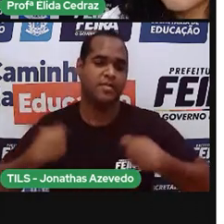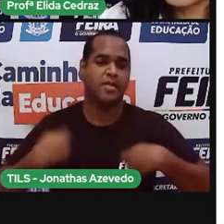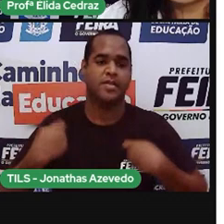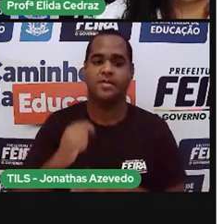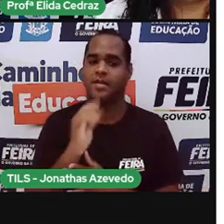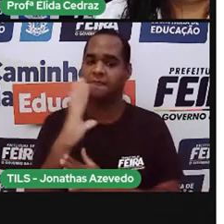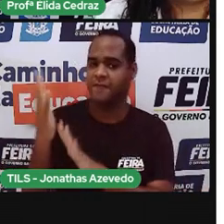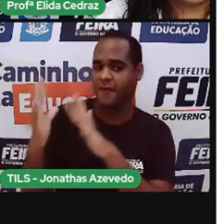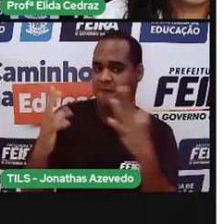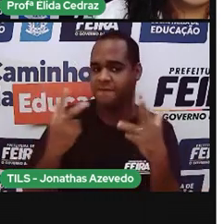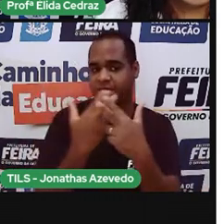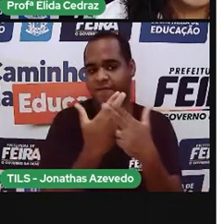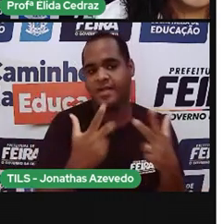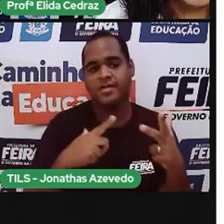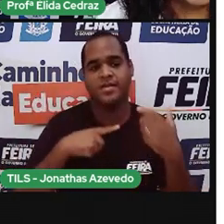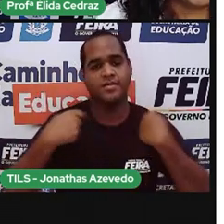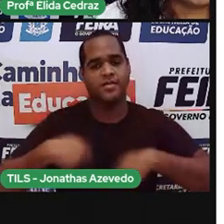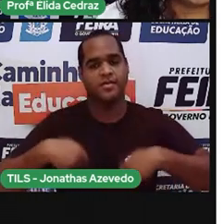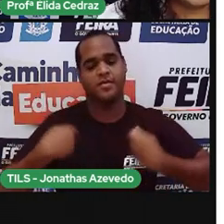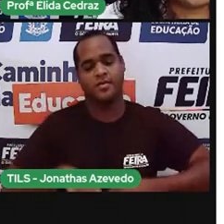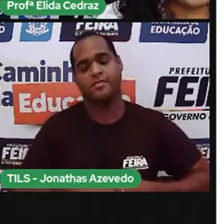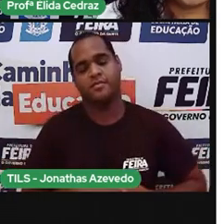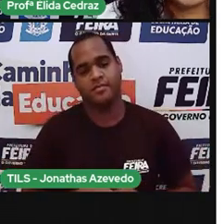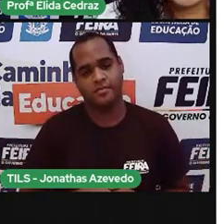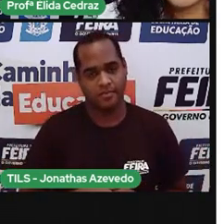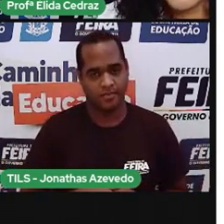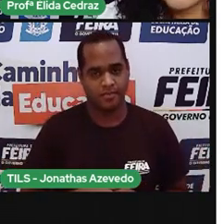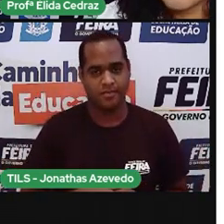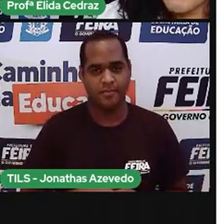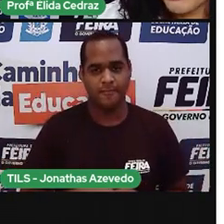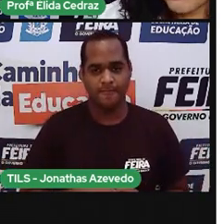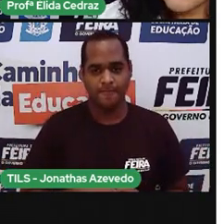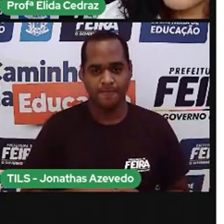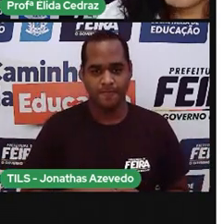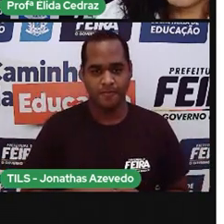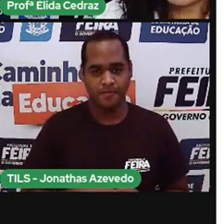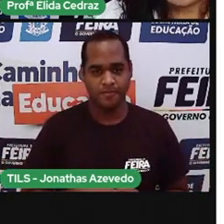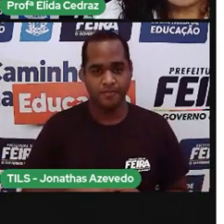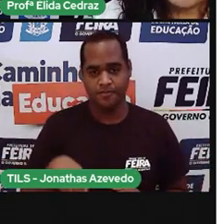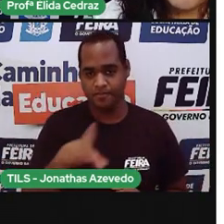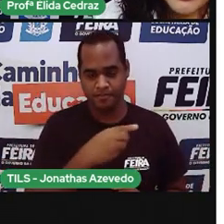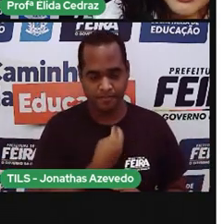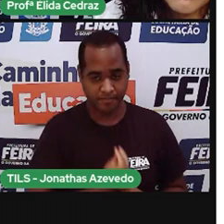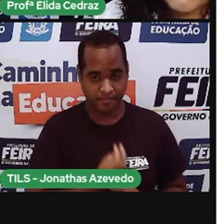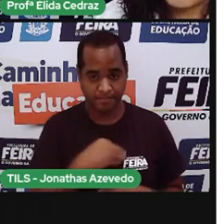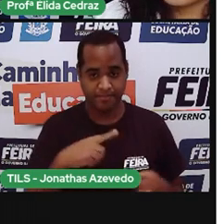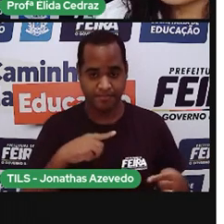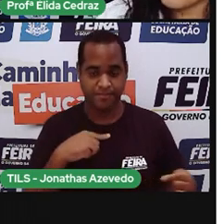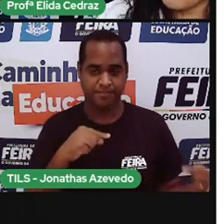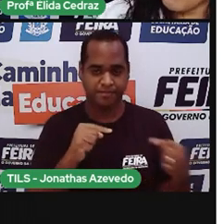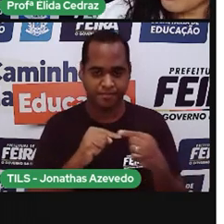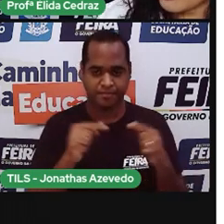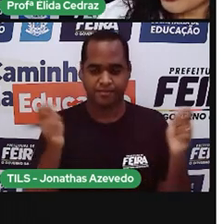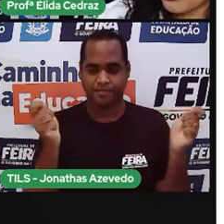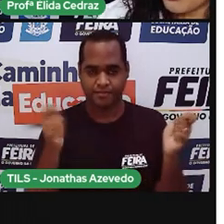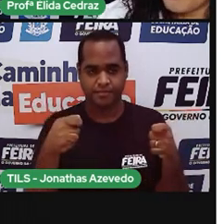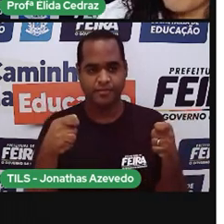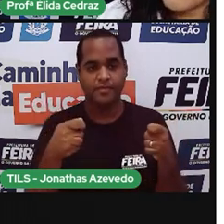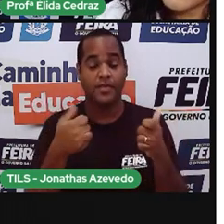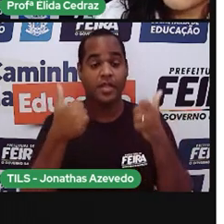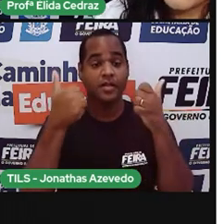natureza, e que nós, que moramos nas cidades maiores, podemos vê-los no